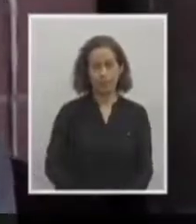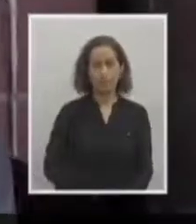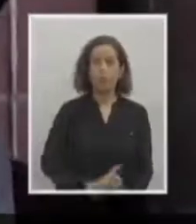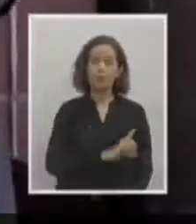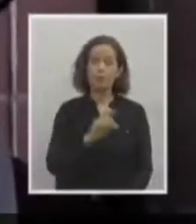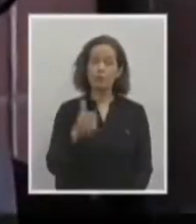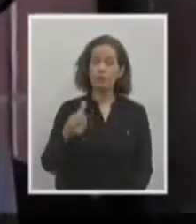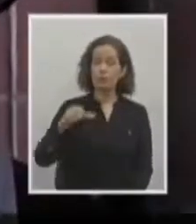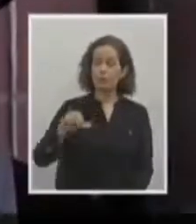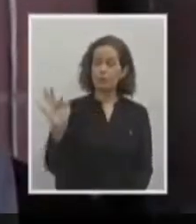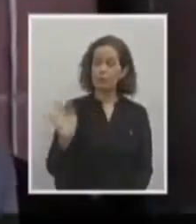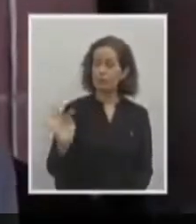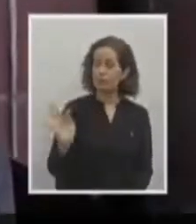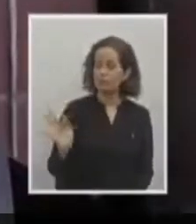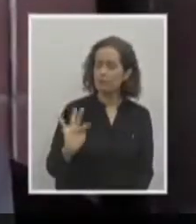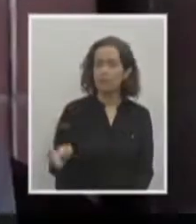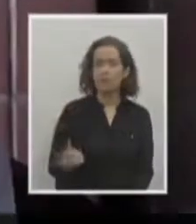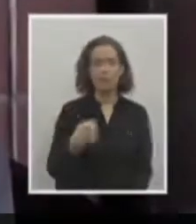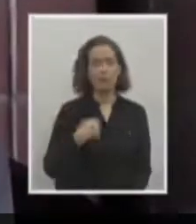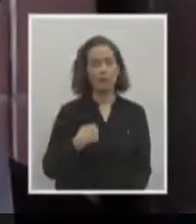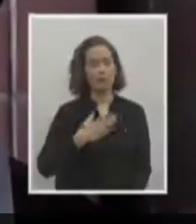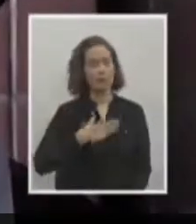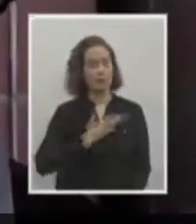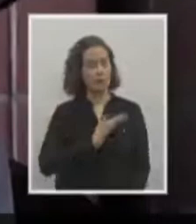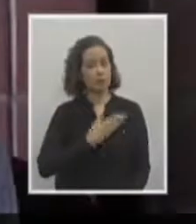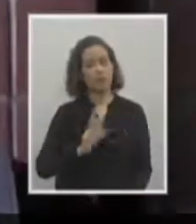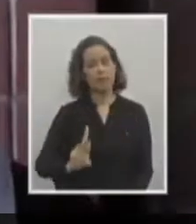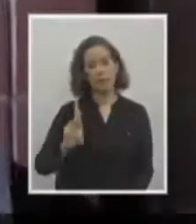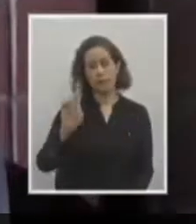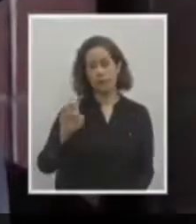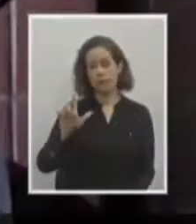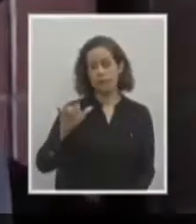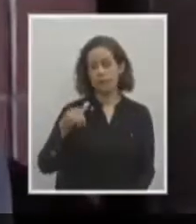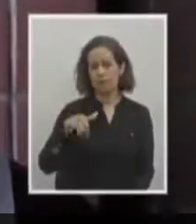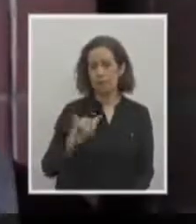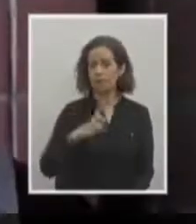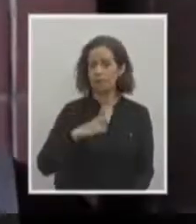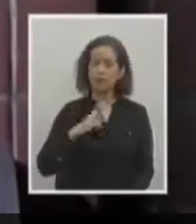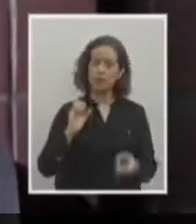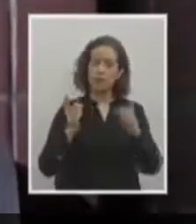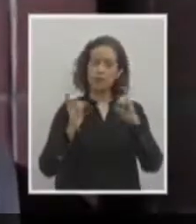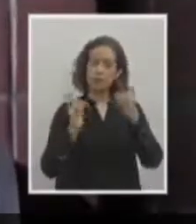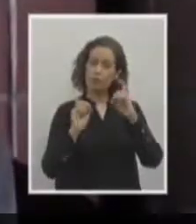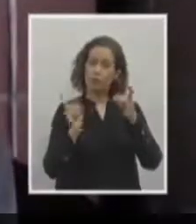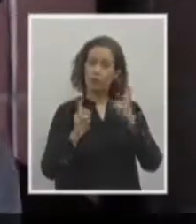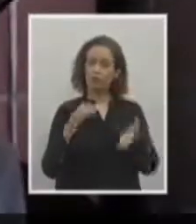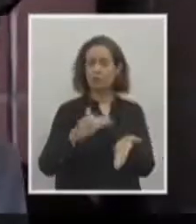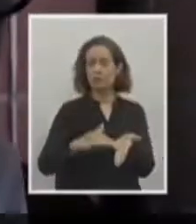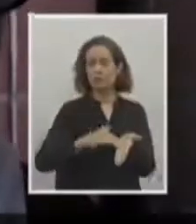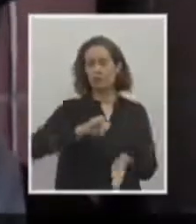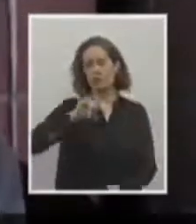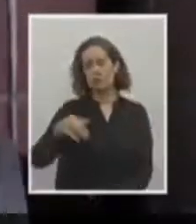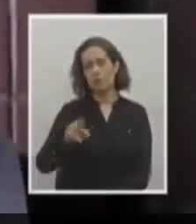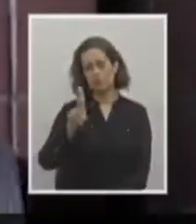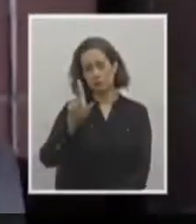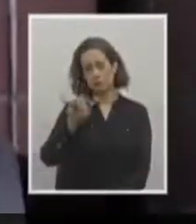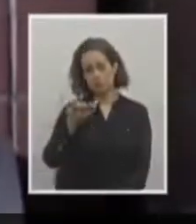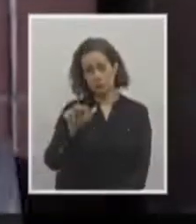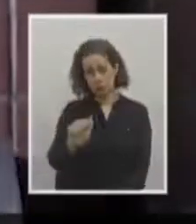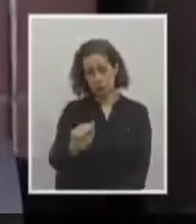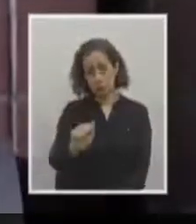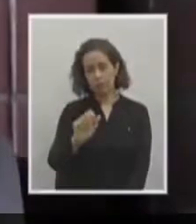de fevereiro, eu e a minha colega Kelly, nós estivemos em reunião com a secretária Júlia Santana. E